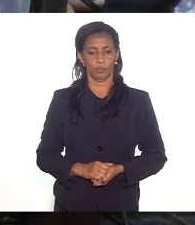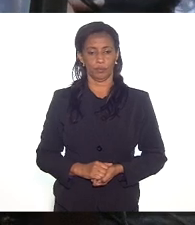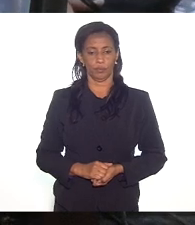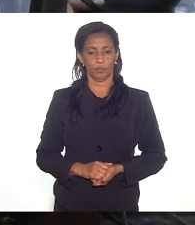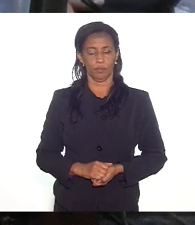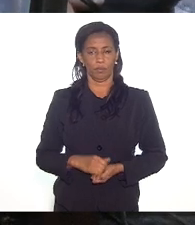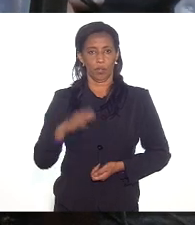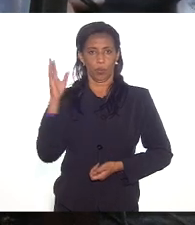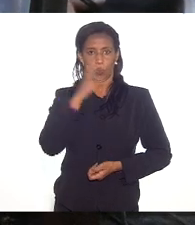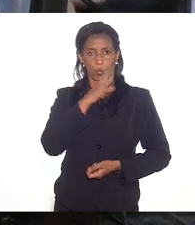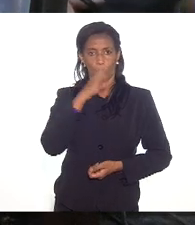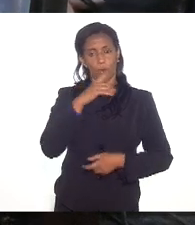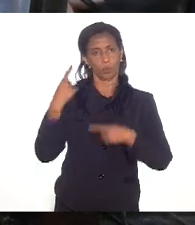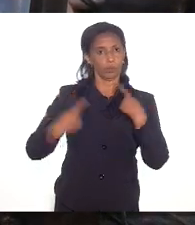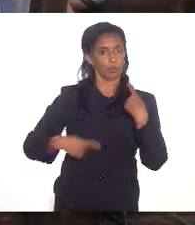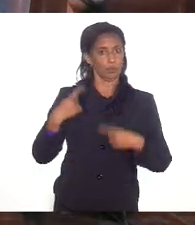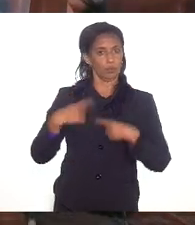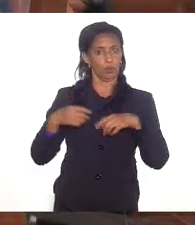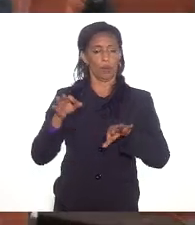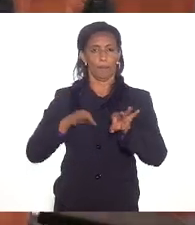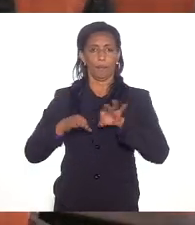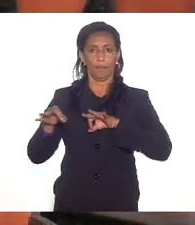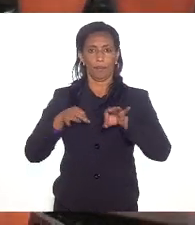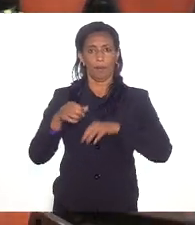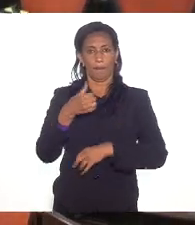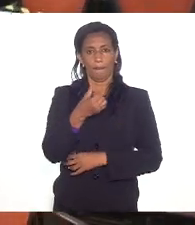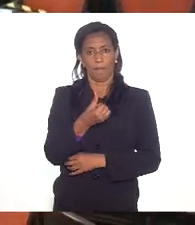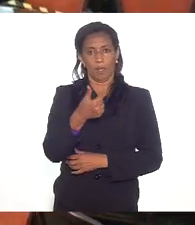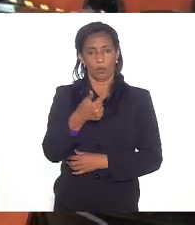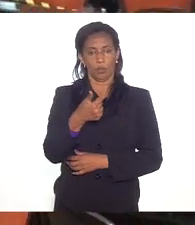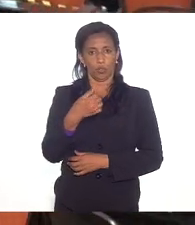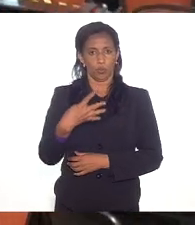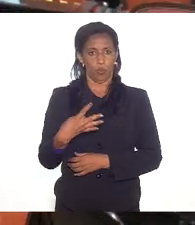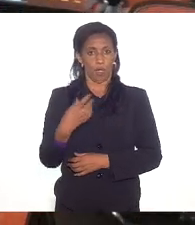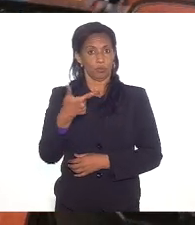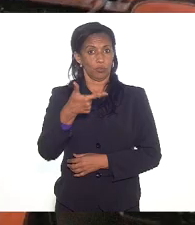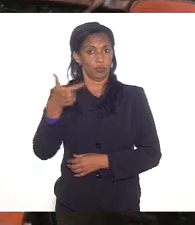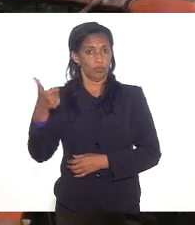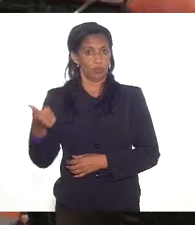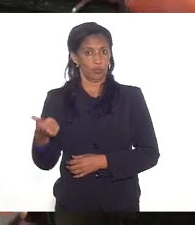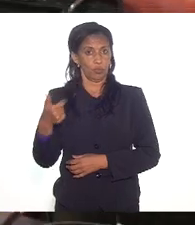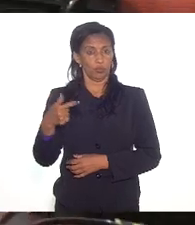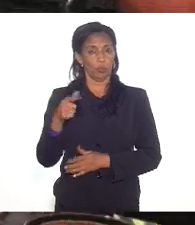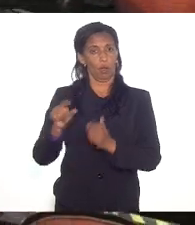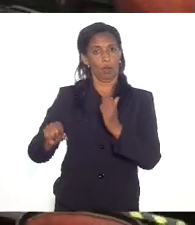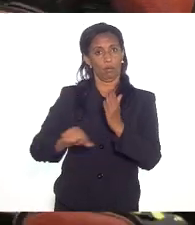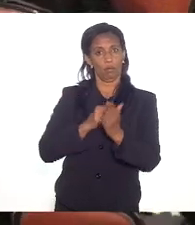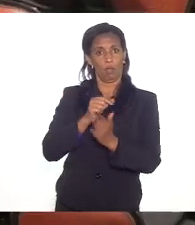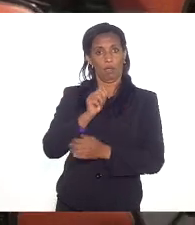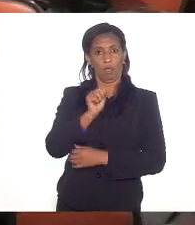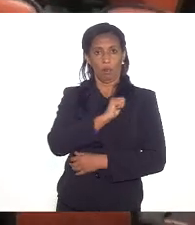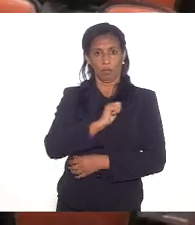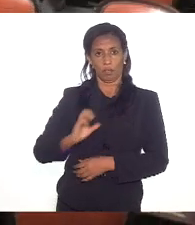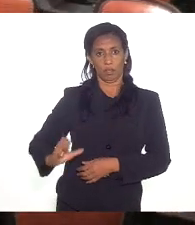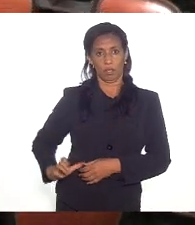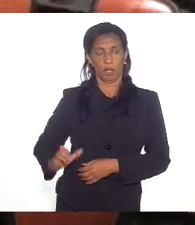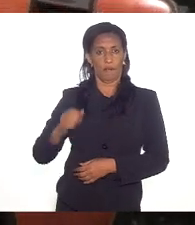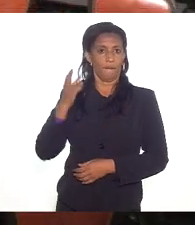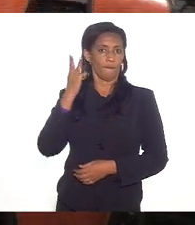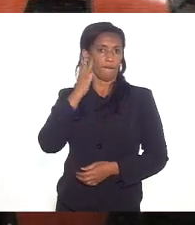em regime de urgência discussão única pode a solução 624 de 21 de autoria dos deputados André Ceciliano